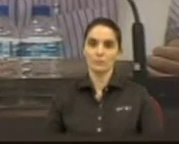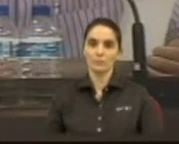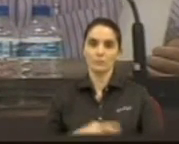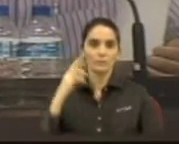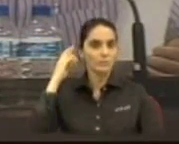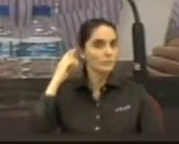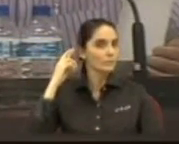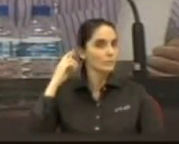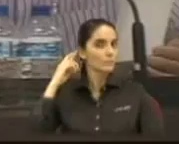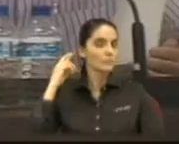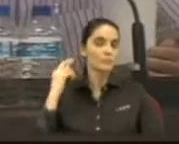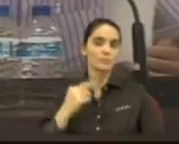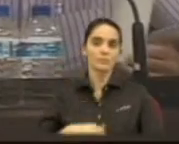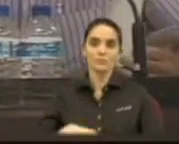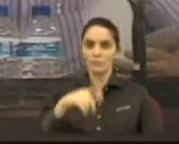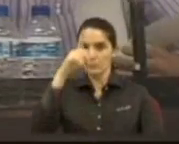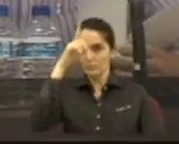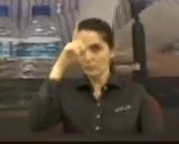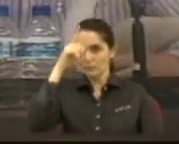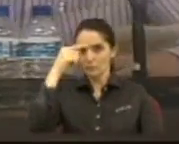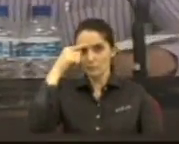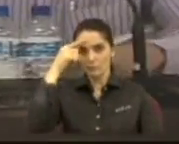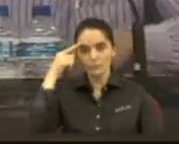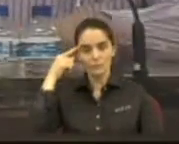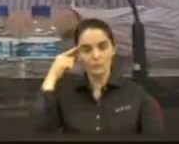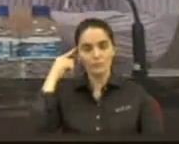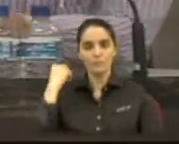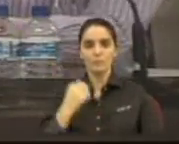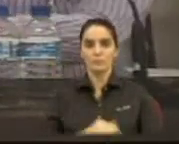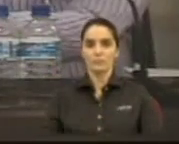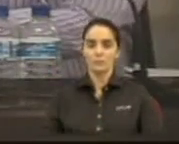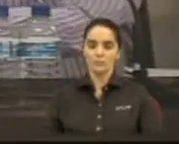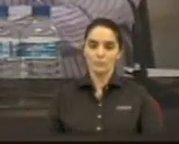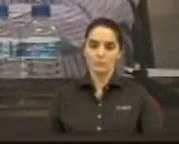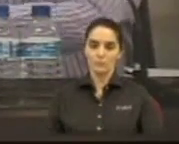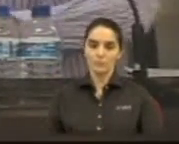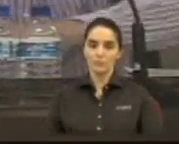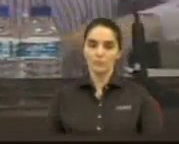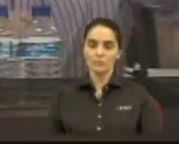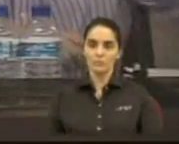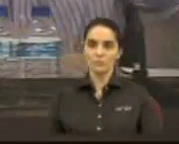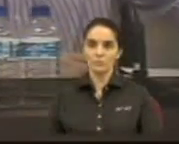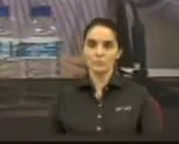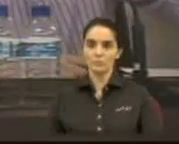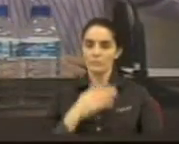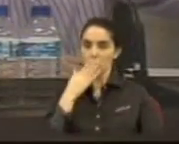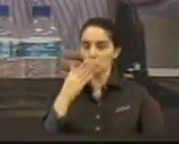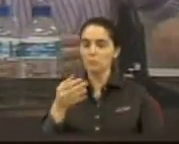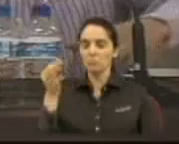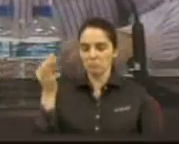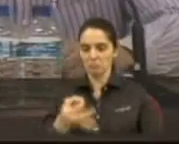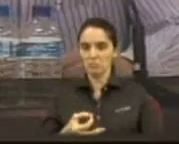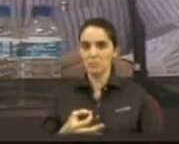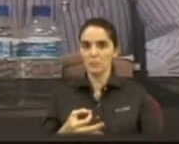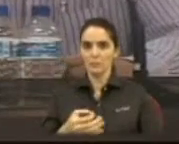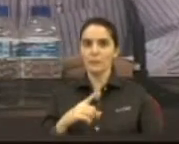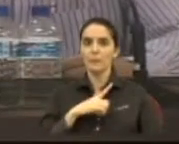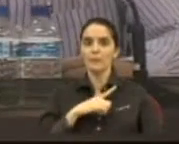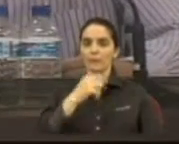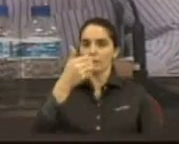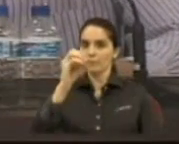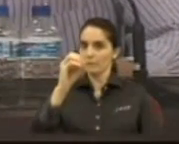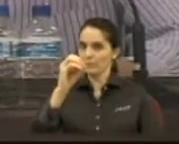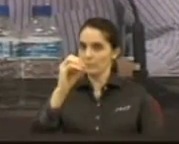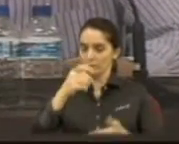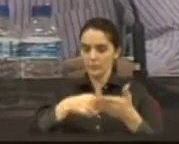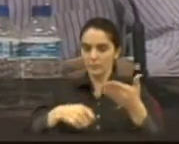Ronei Costa Martins, Sidney Pascotto e Wilson Nunes Cerqueira. O requerimento está em ordem, contendo 10